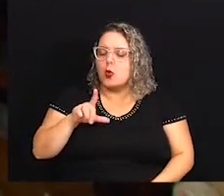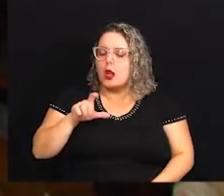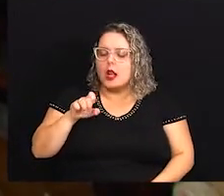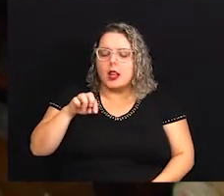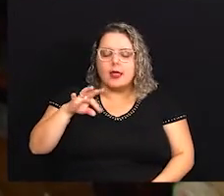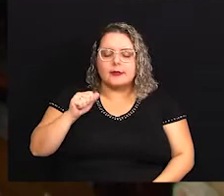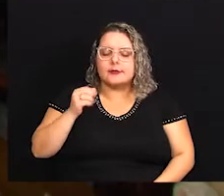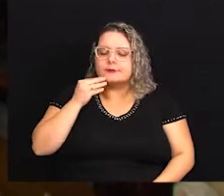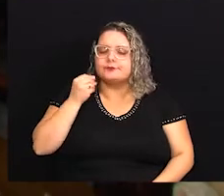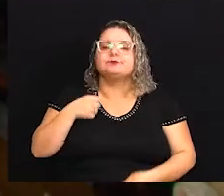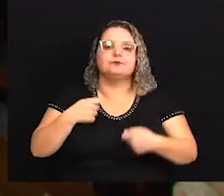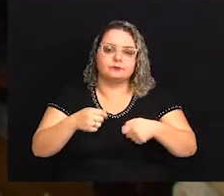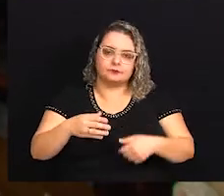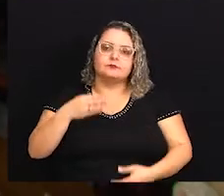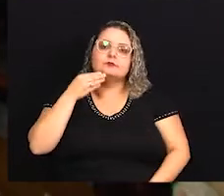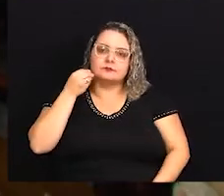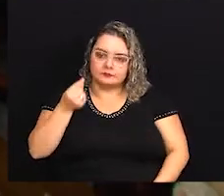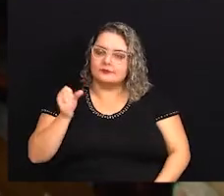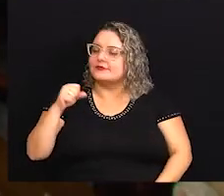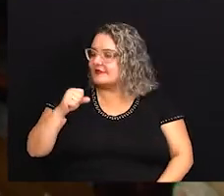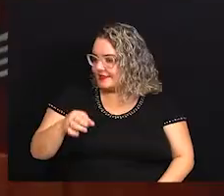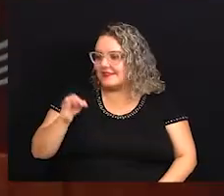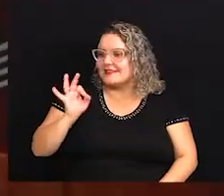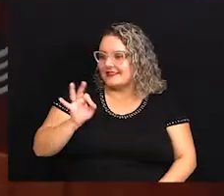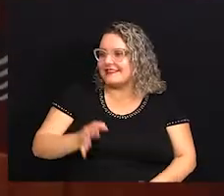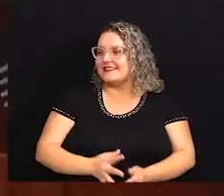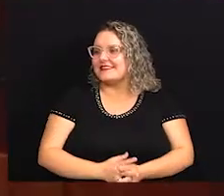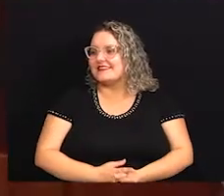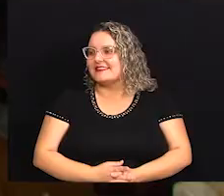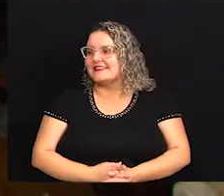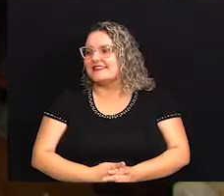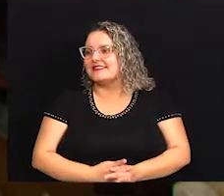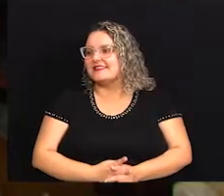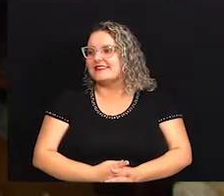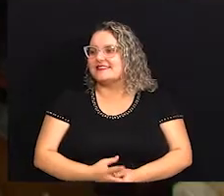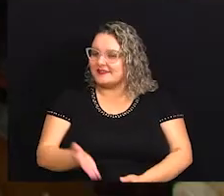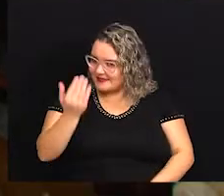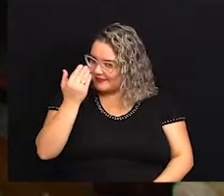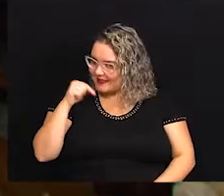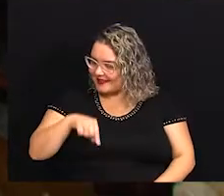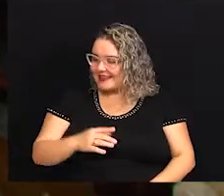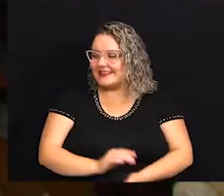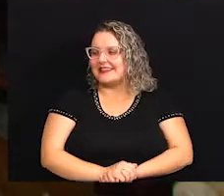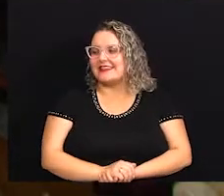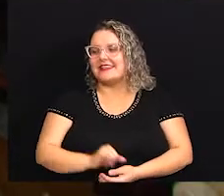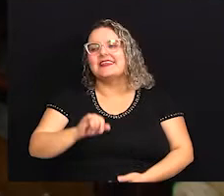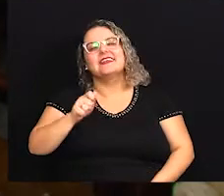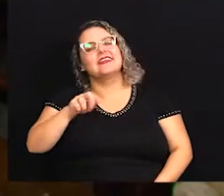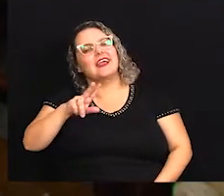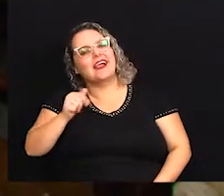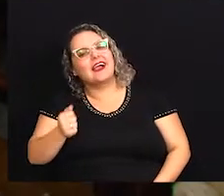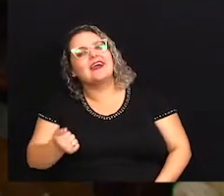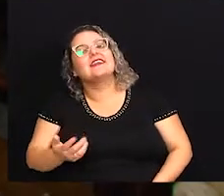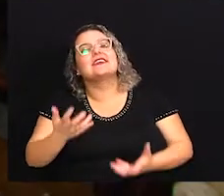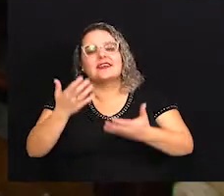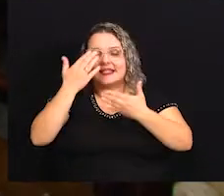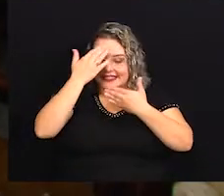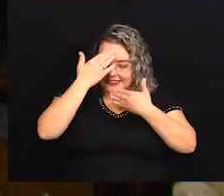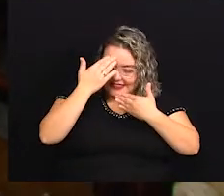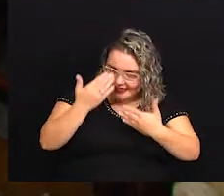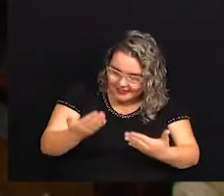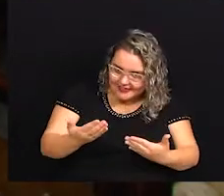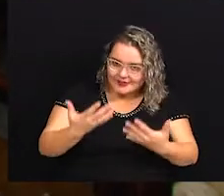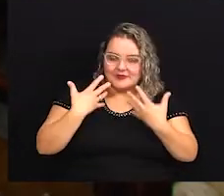suculenta, né? O pessoal precisa experimentar, não precisa? Sim, com certeza. Oi, Yara. Vem pra cá. Eu quero agradecer, então,